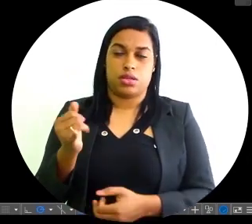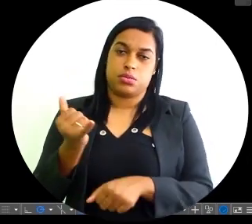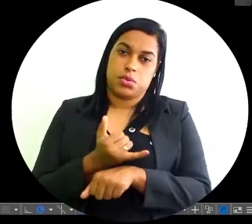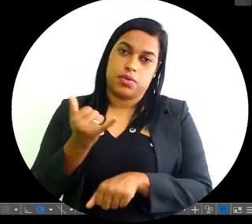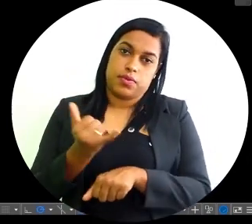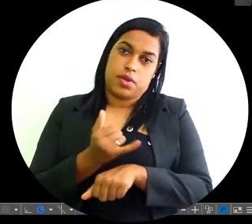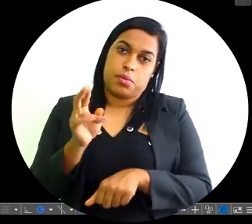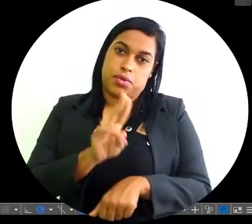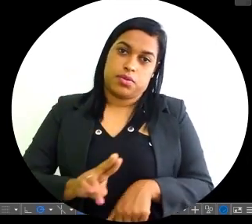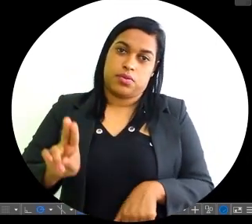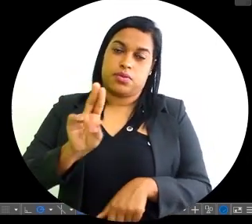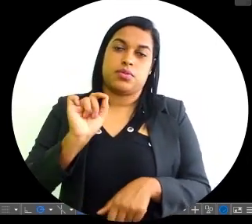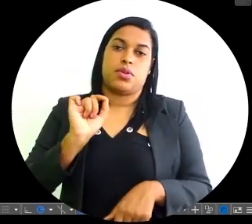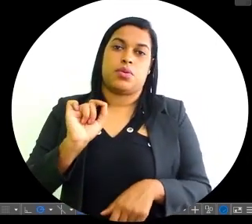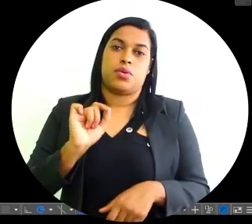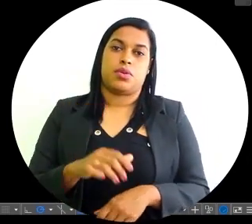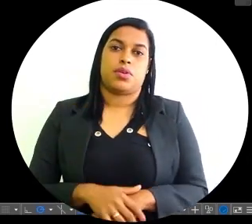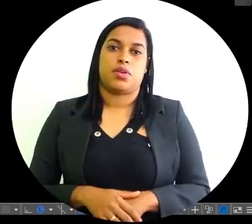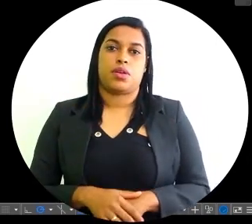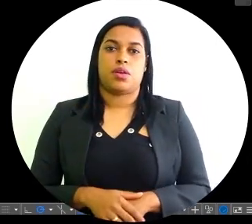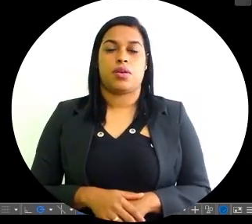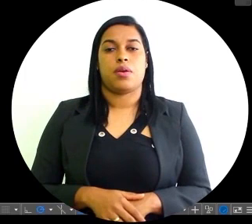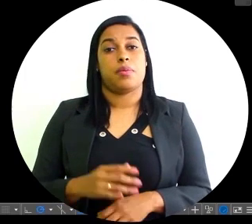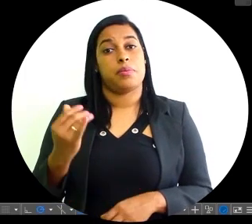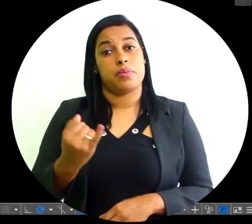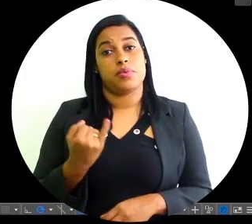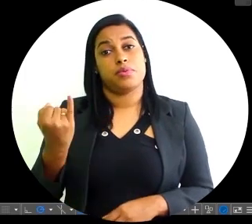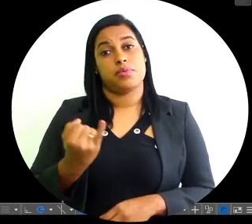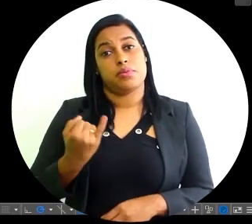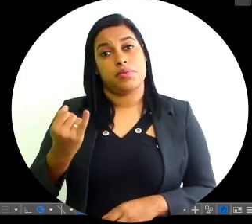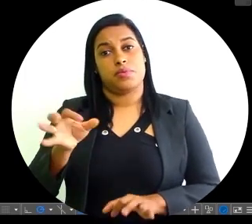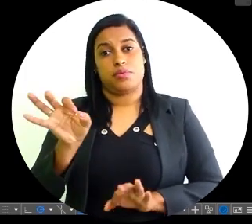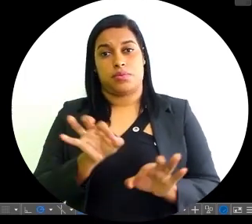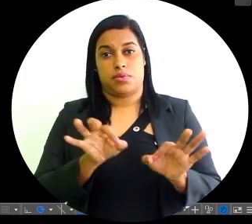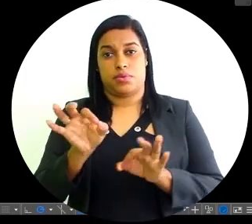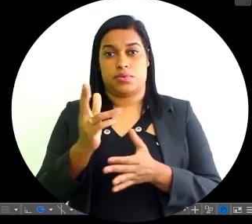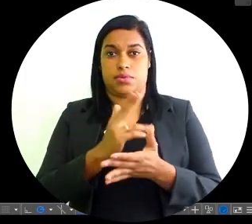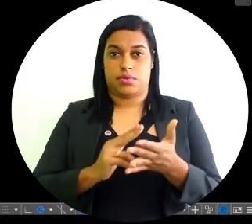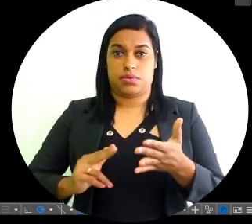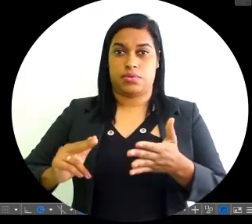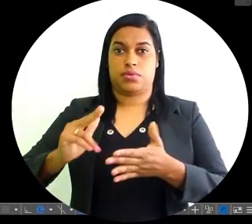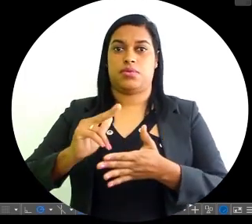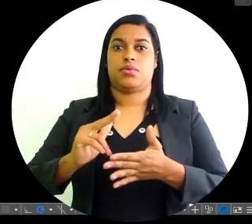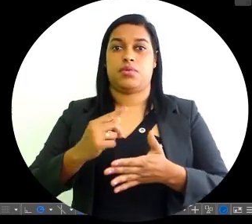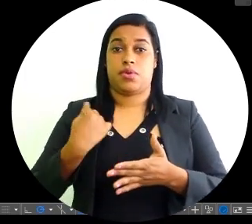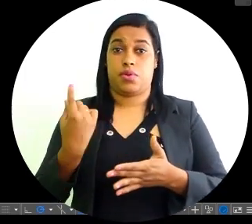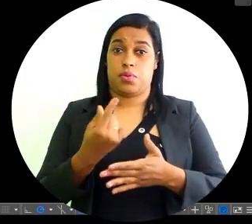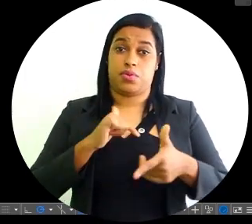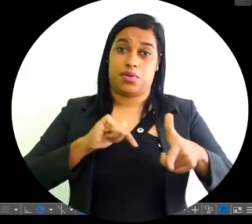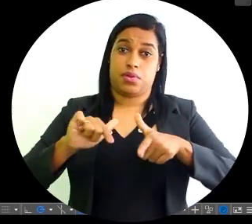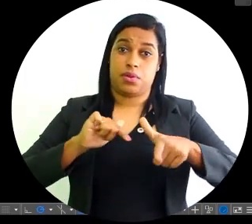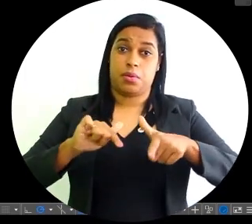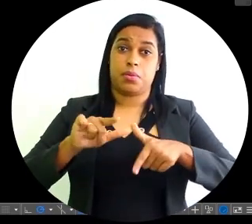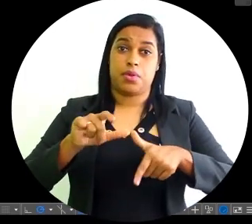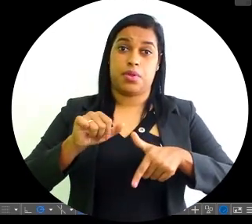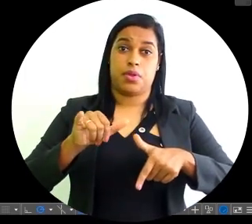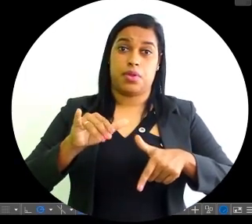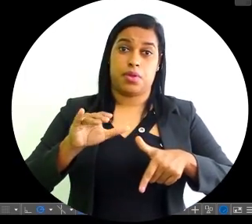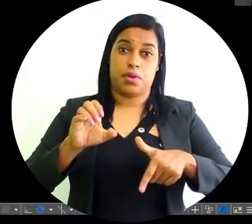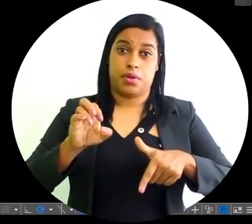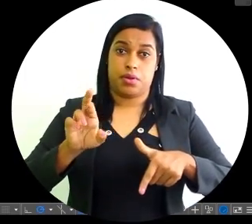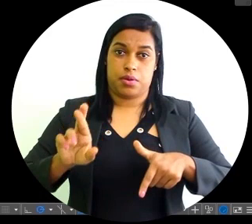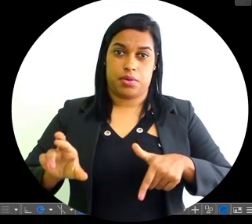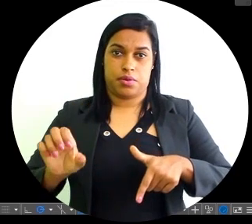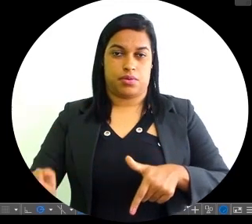vamos utilizar, ela é muito útil para organizar o desenho, que é quando eu trabalho com os layers. Os layers a gente pode